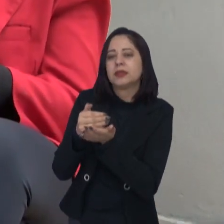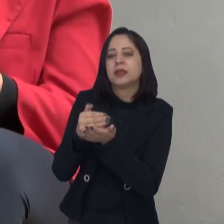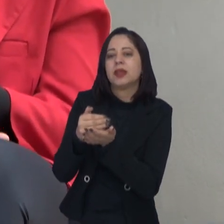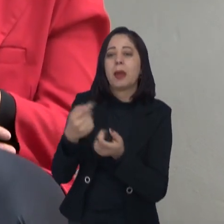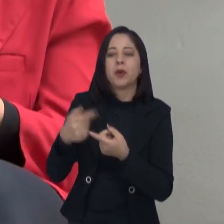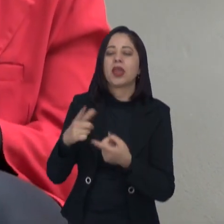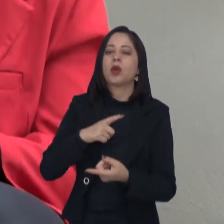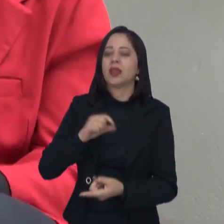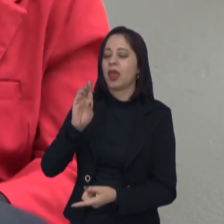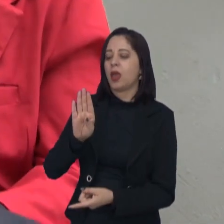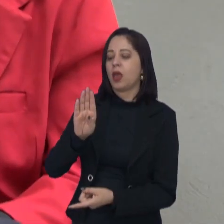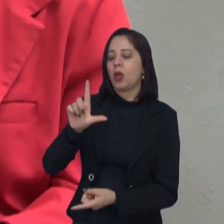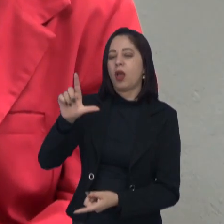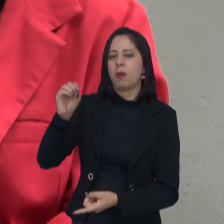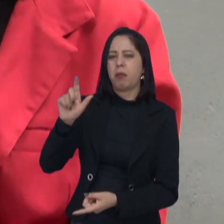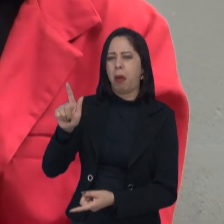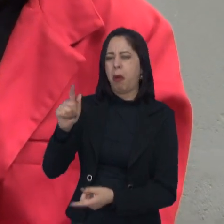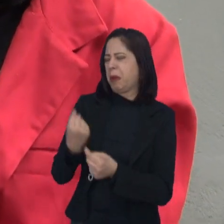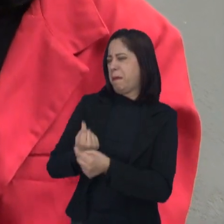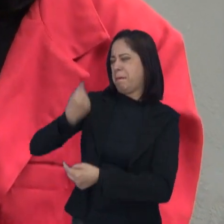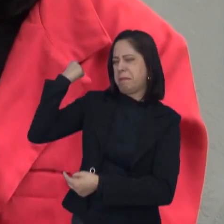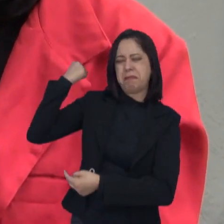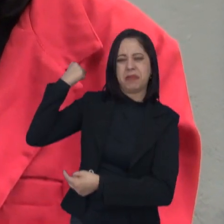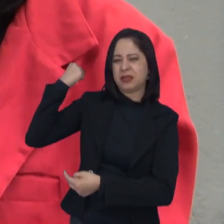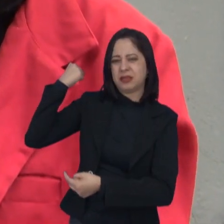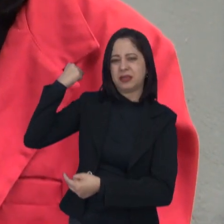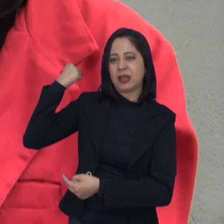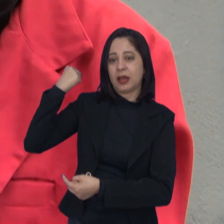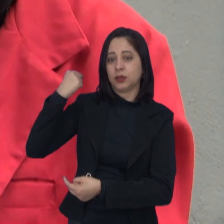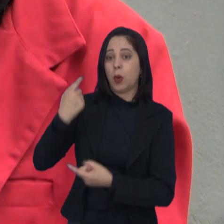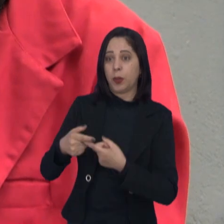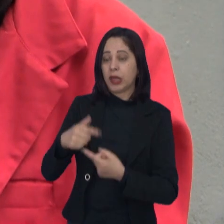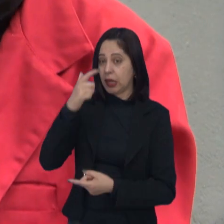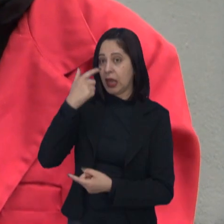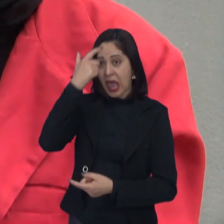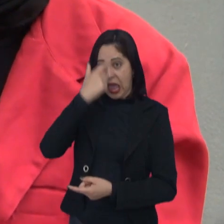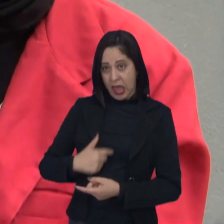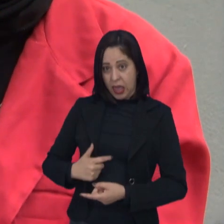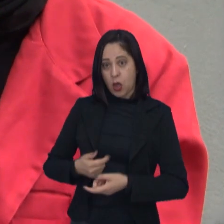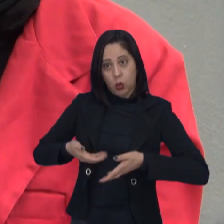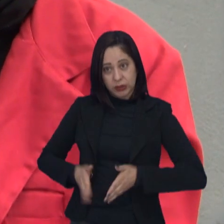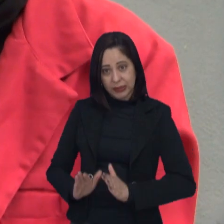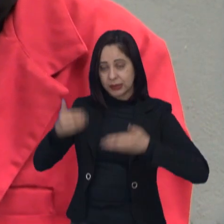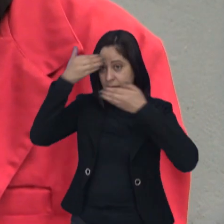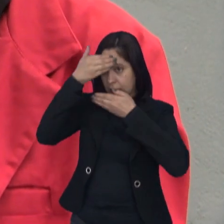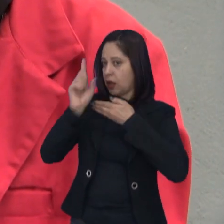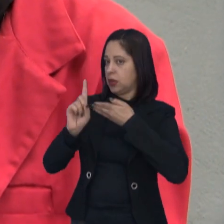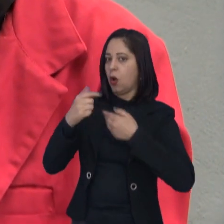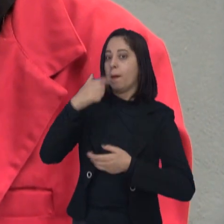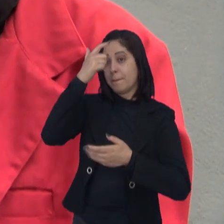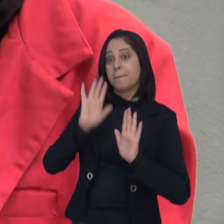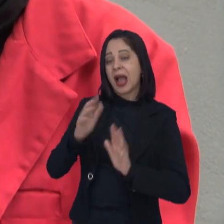tinha um blog, foi bem atrás, né, desde quando eu me reconheci muçulmana, né, porque eu não nasci muçulmana, depois de uma viagem